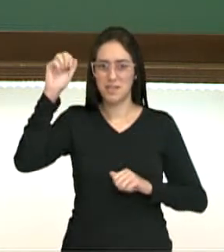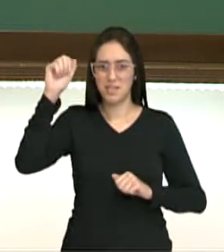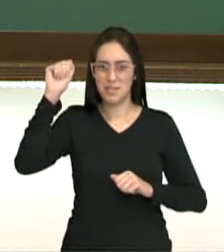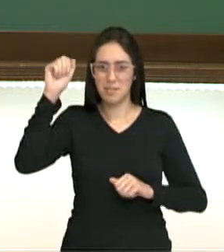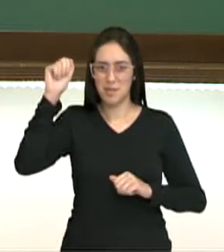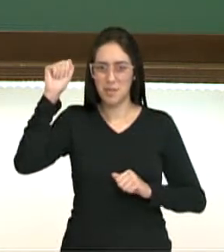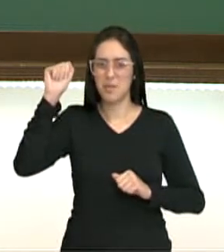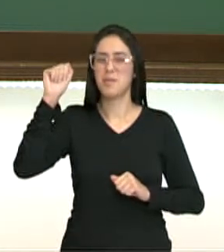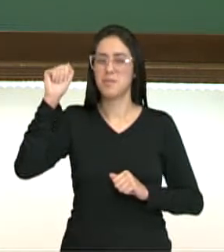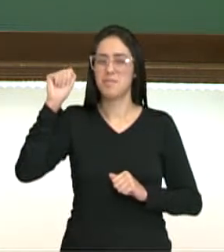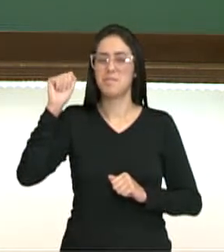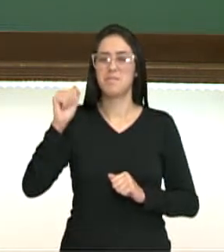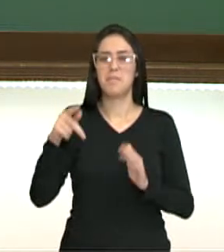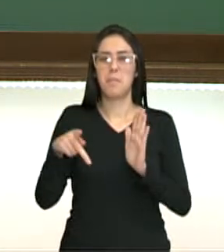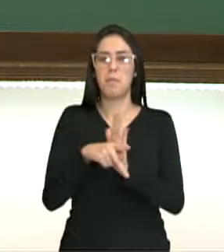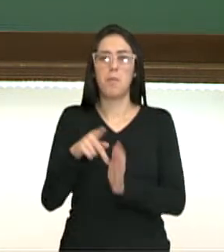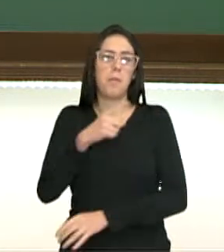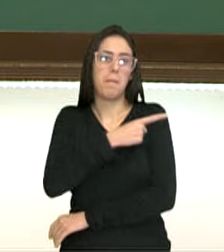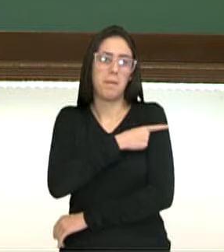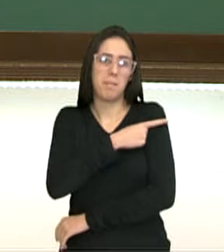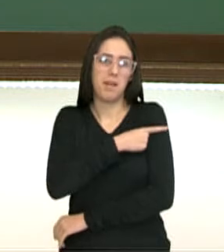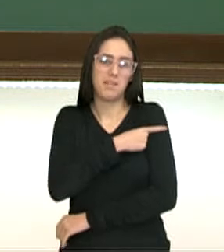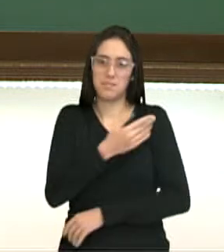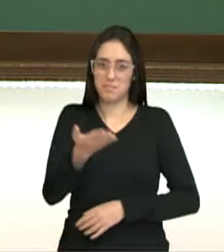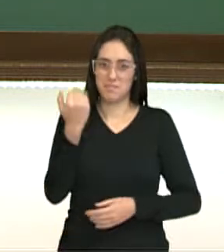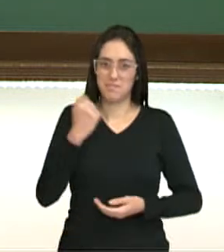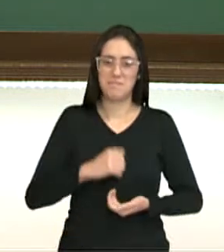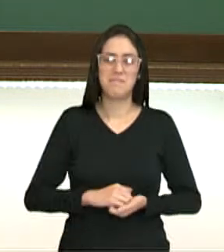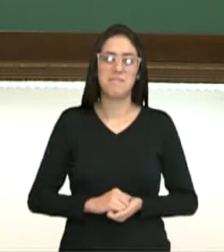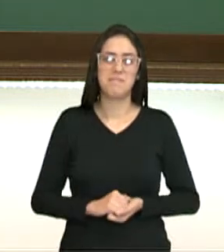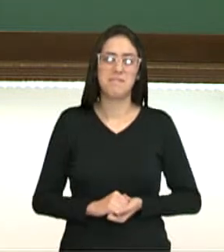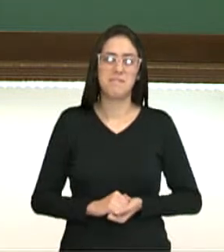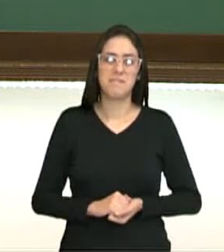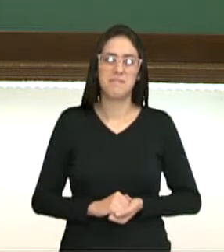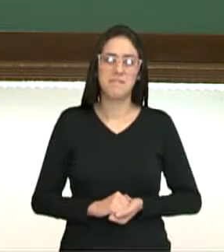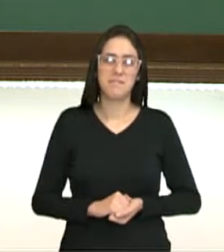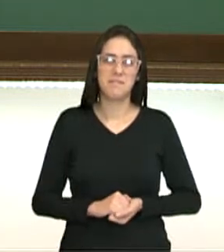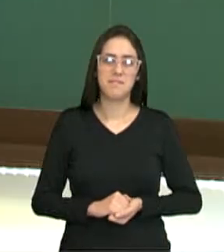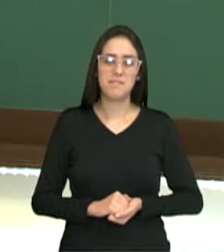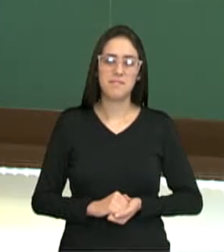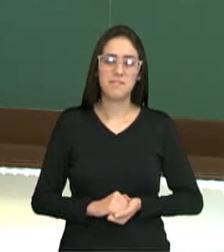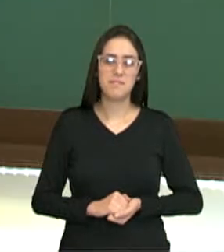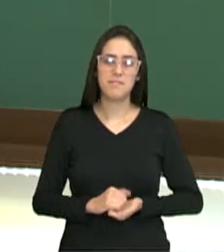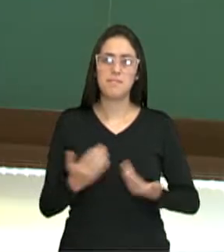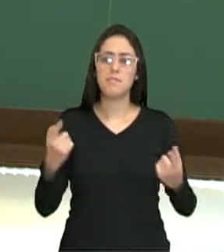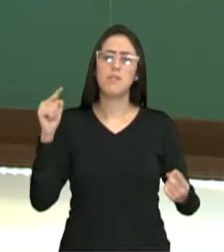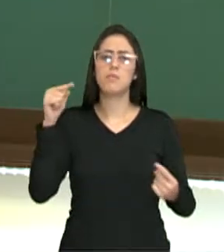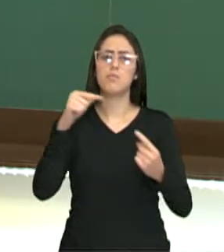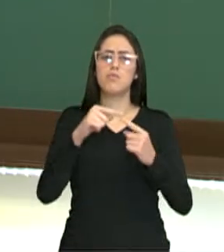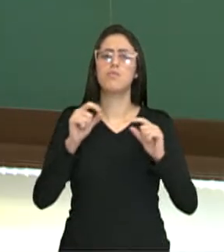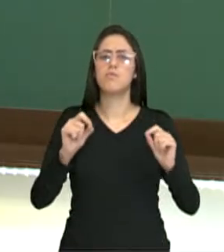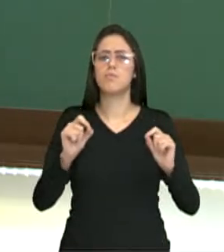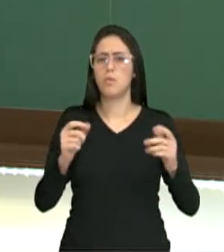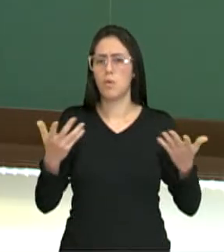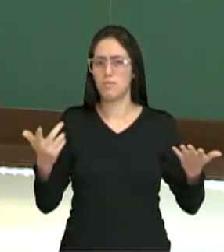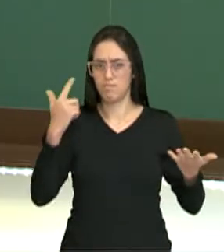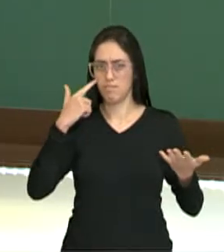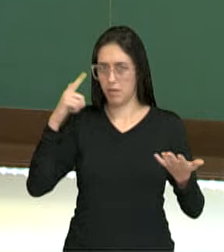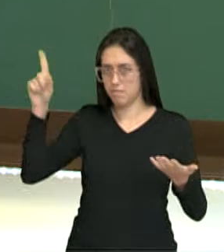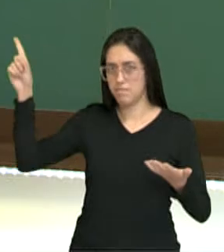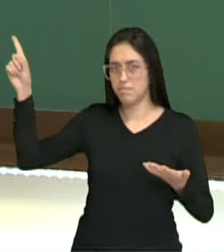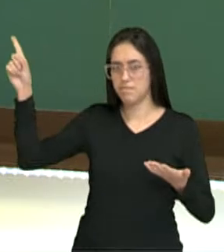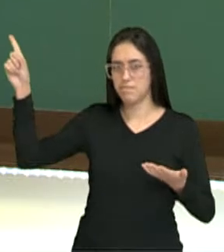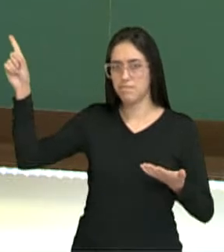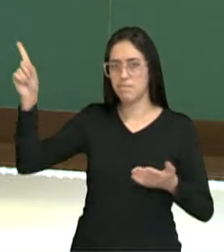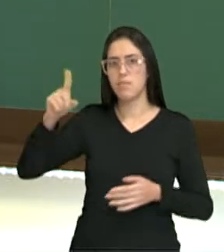aí da primeira série do ensino médio. Vamos lá? Quais serão os objetivos, né? Então, compreender a